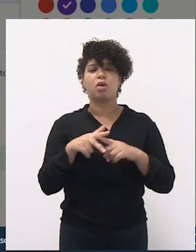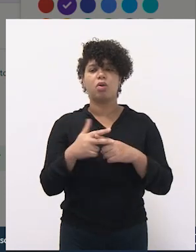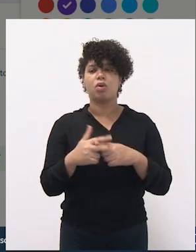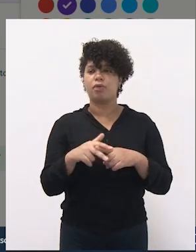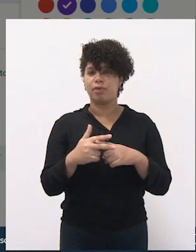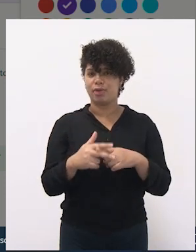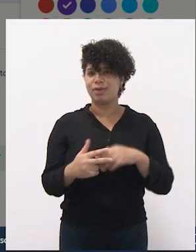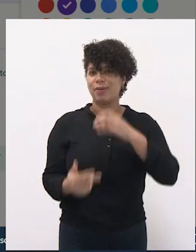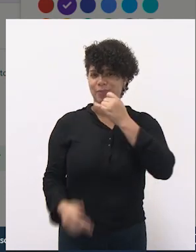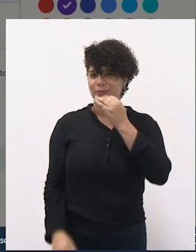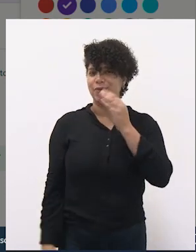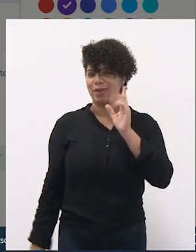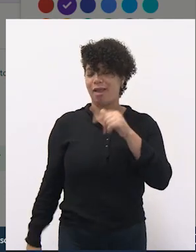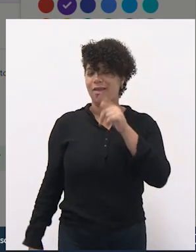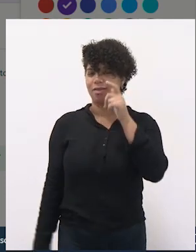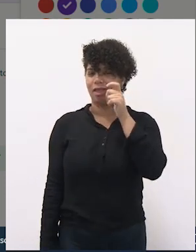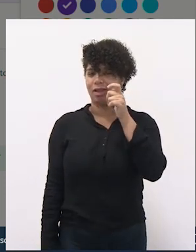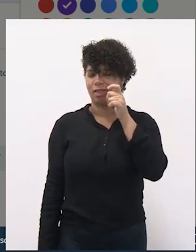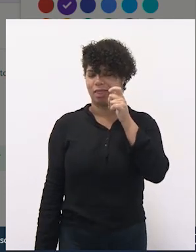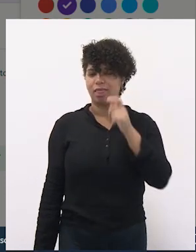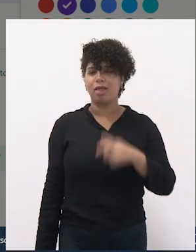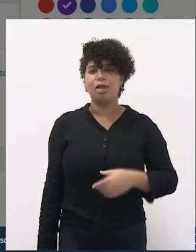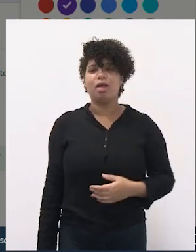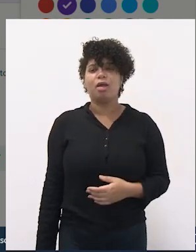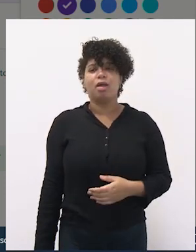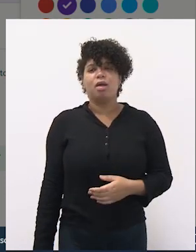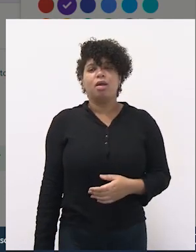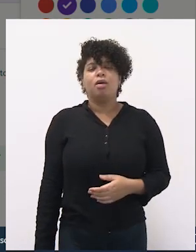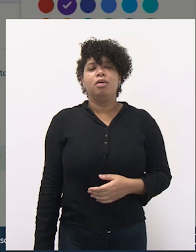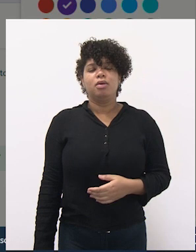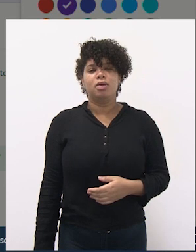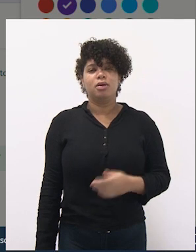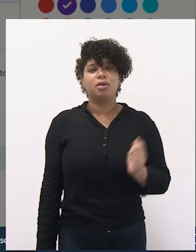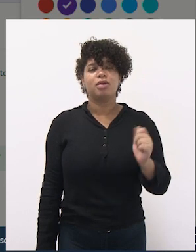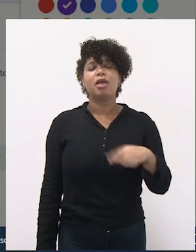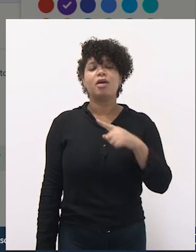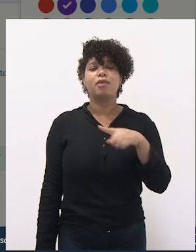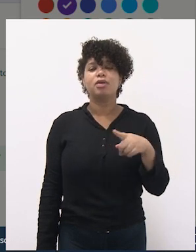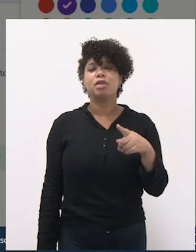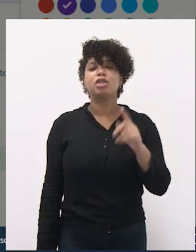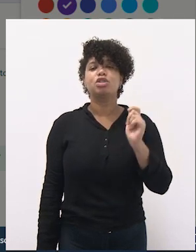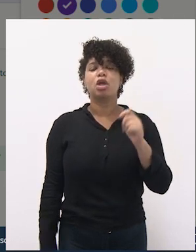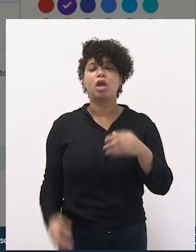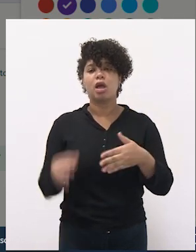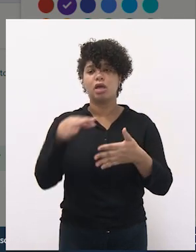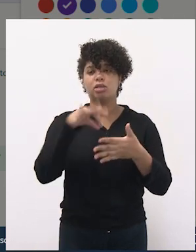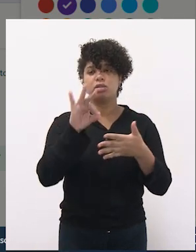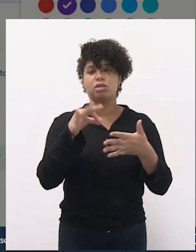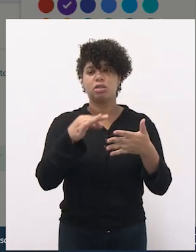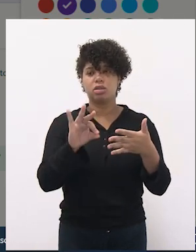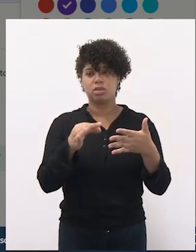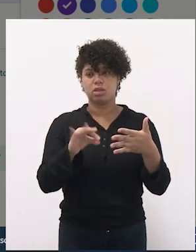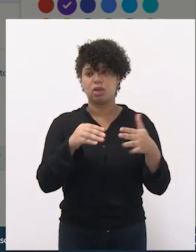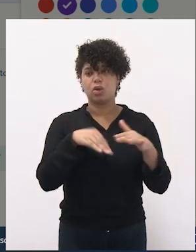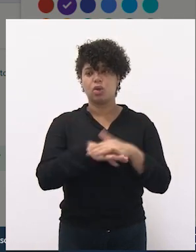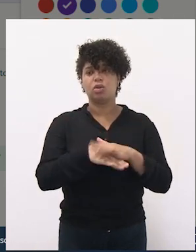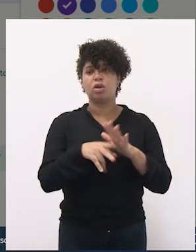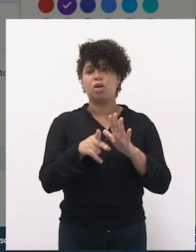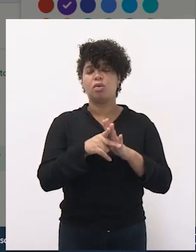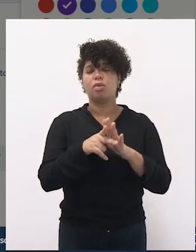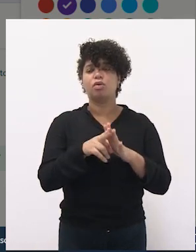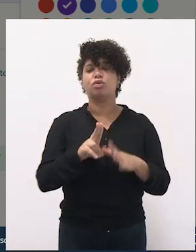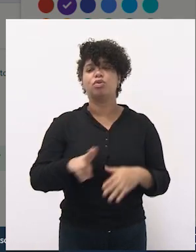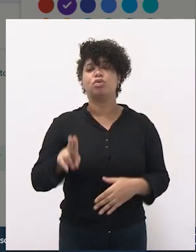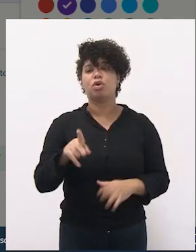bem legal. Você pode, por exemplo, já começar deixando assinalado aqui, restringir aos usuários